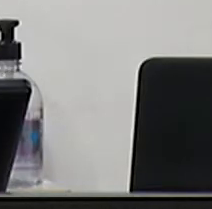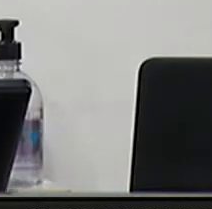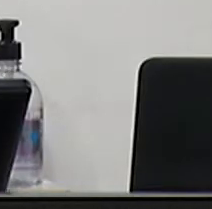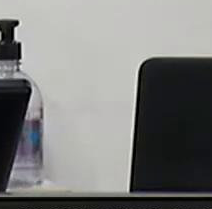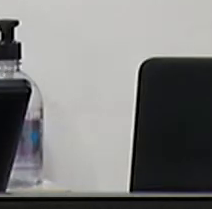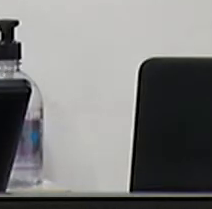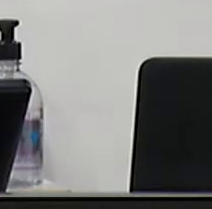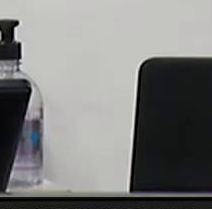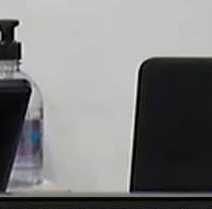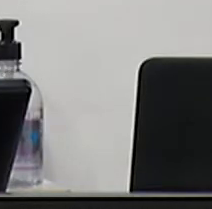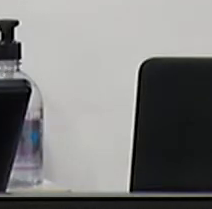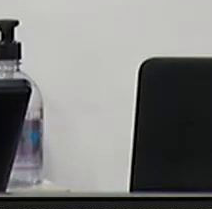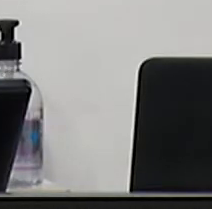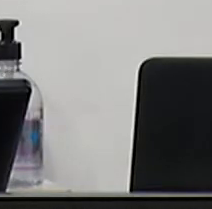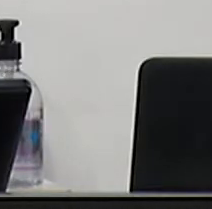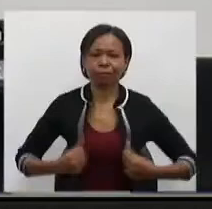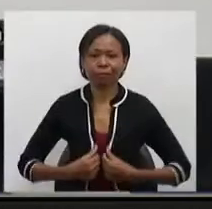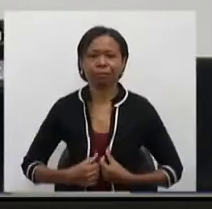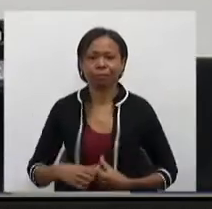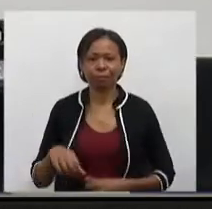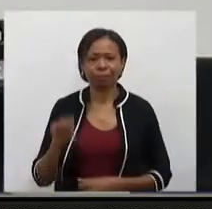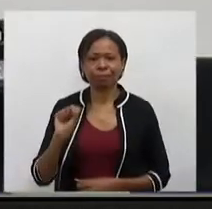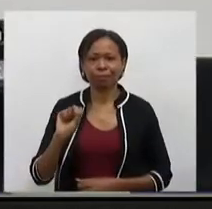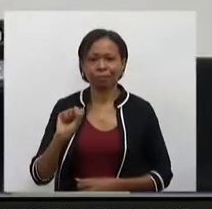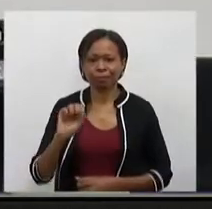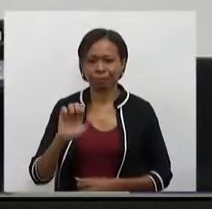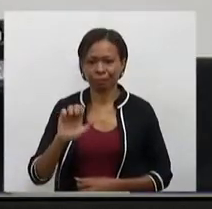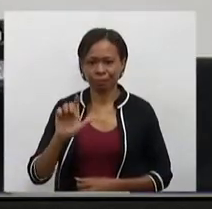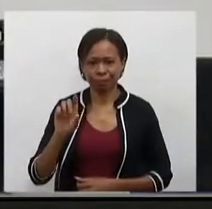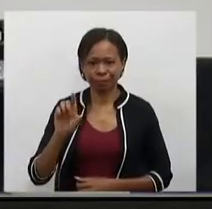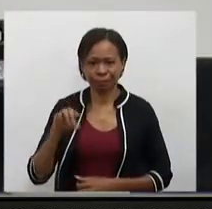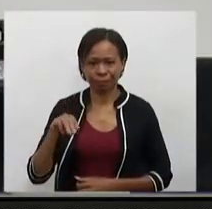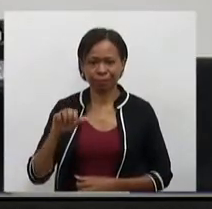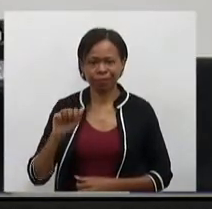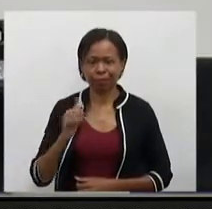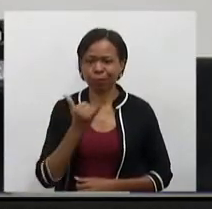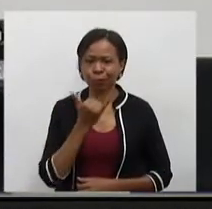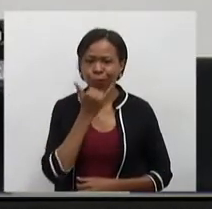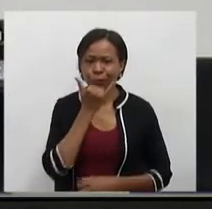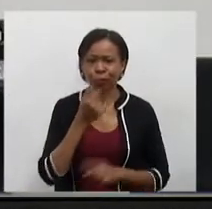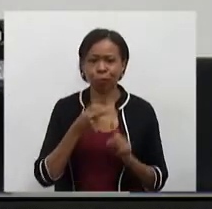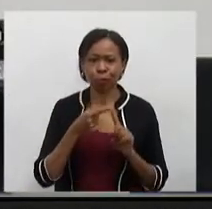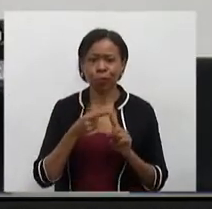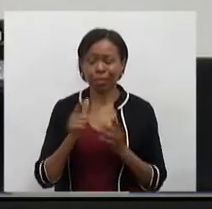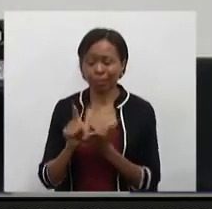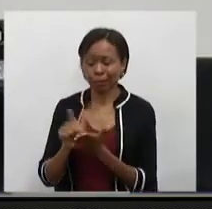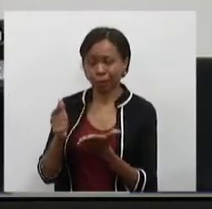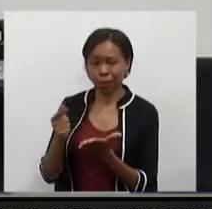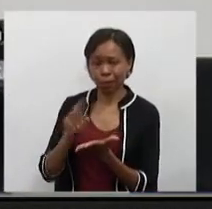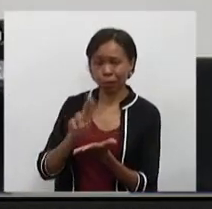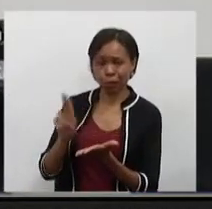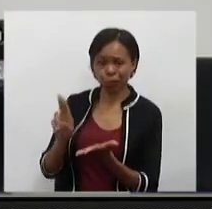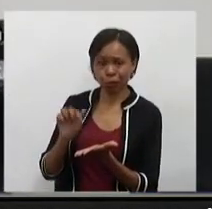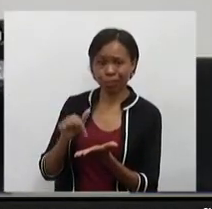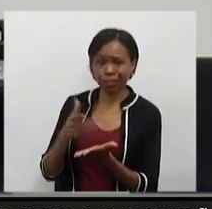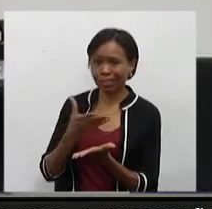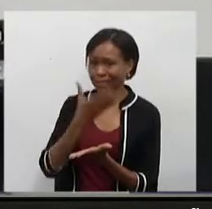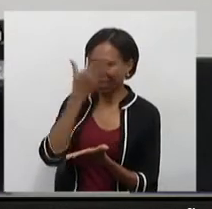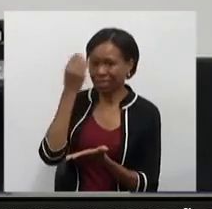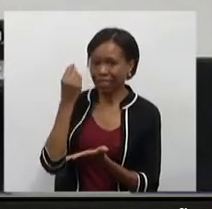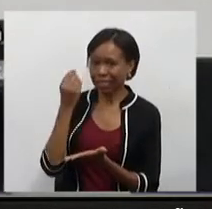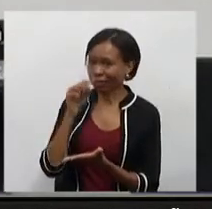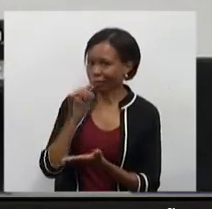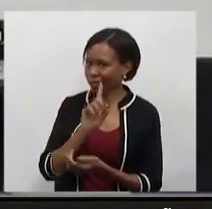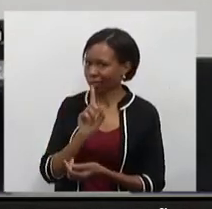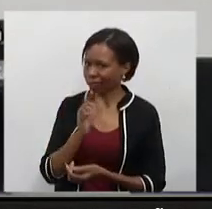tinha levado a folha aqui, então você estava inscrita aqui, me perdoa, viu? Eu estava sem a folha aqui, não foi que esquecemos de você não,